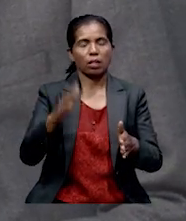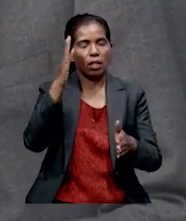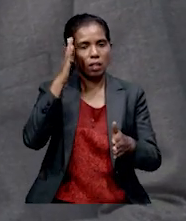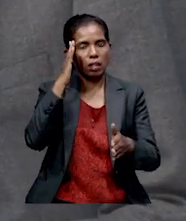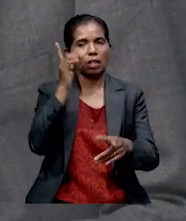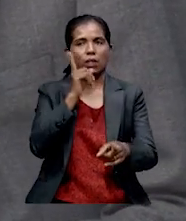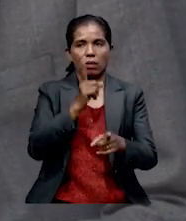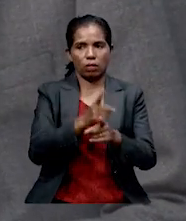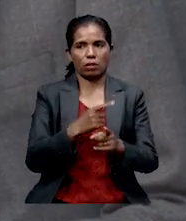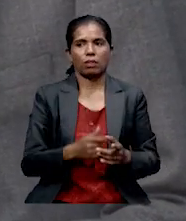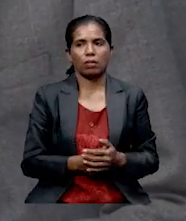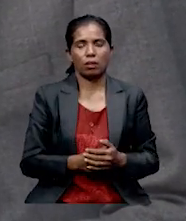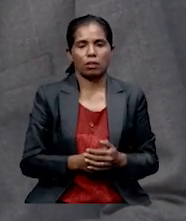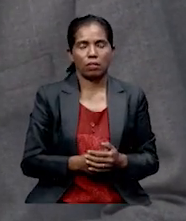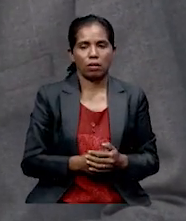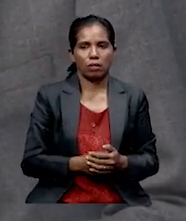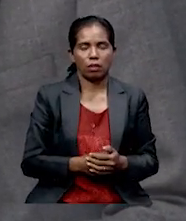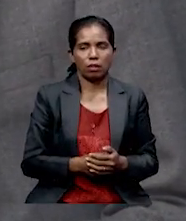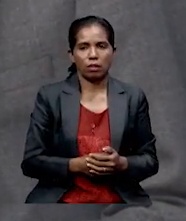nelolos, retrato